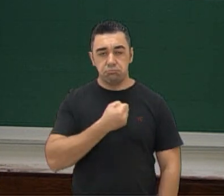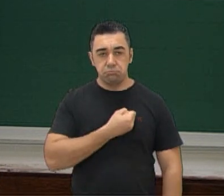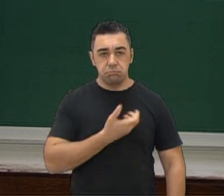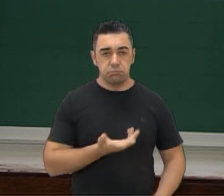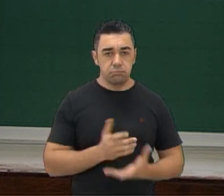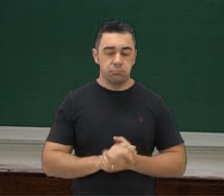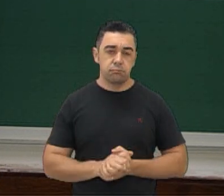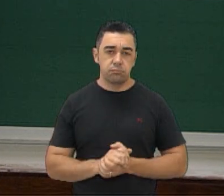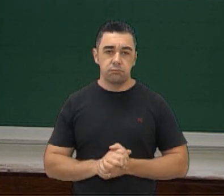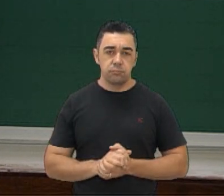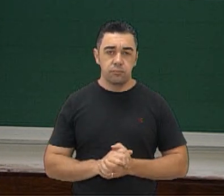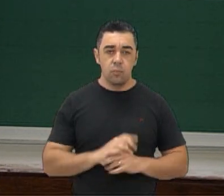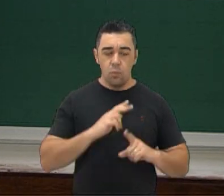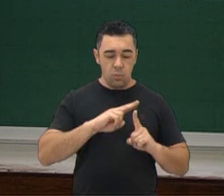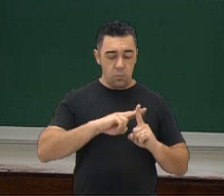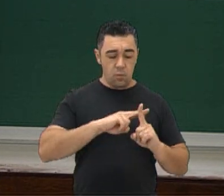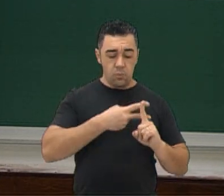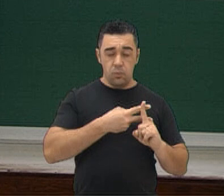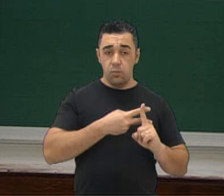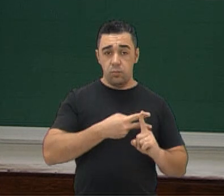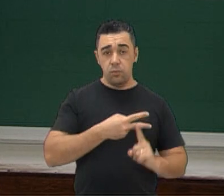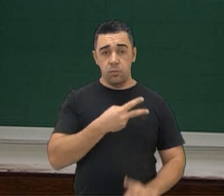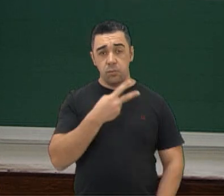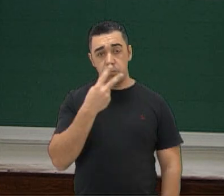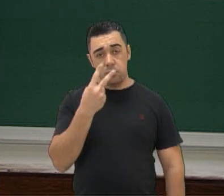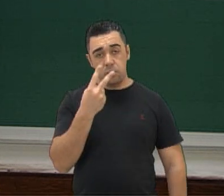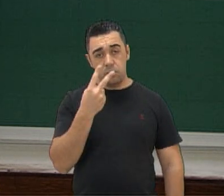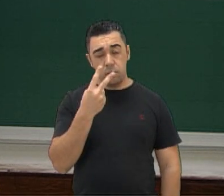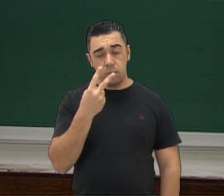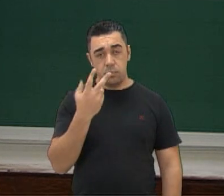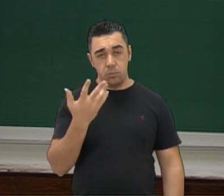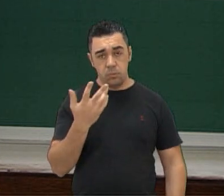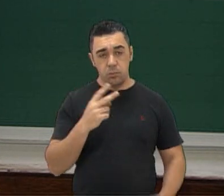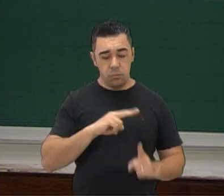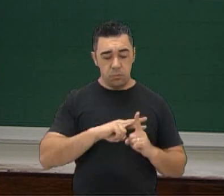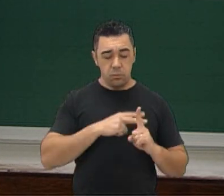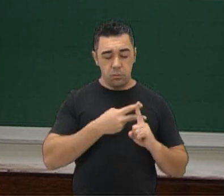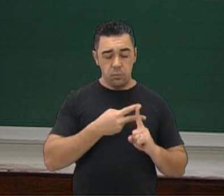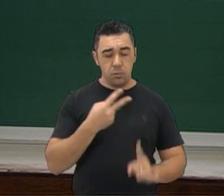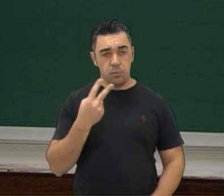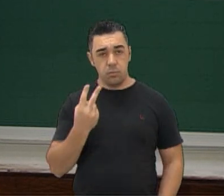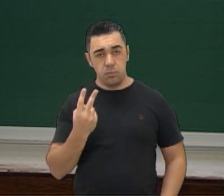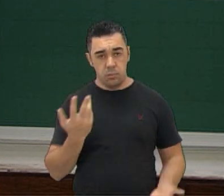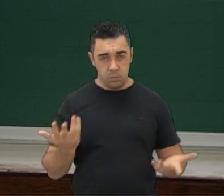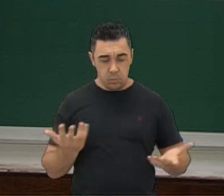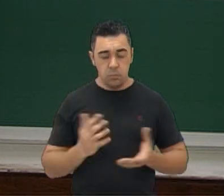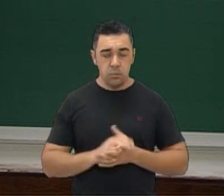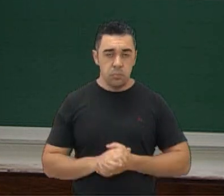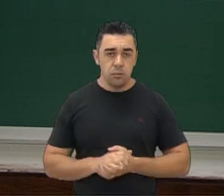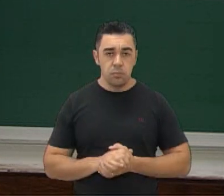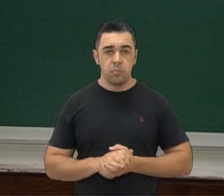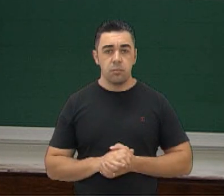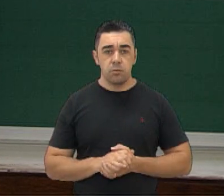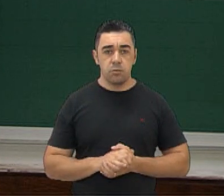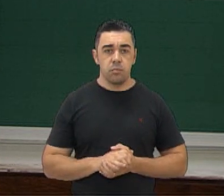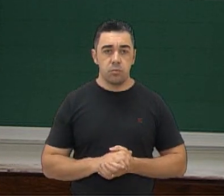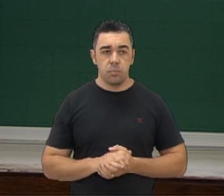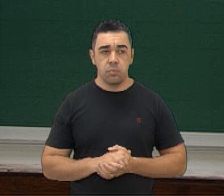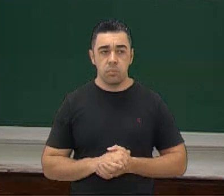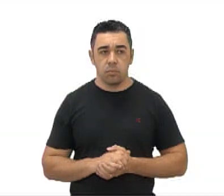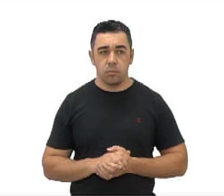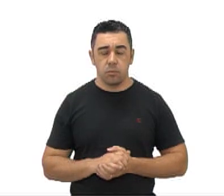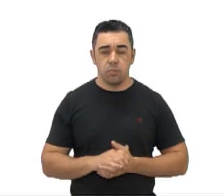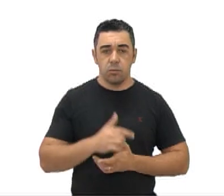Então, dobro, a gente pensando, refere-se ao quê? Dobro a 2. Então, o dobro do